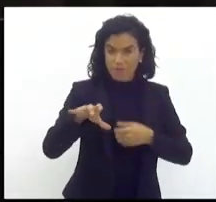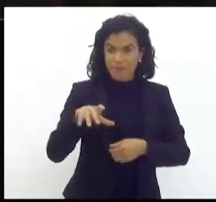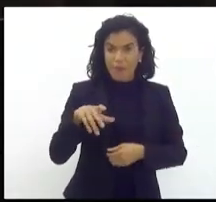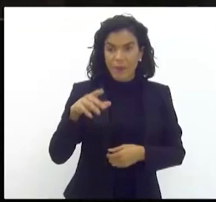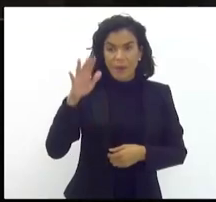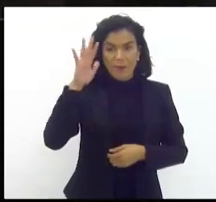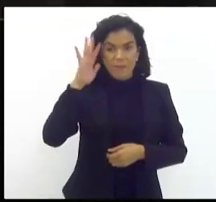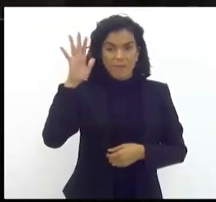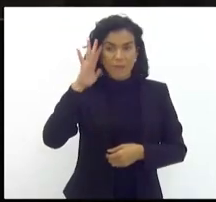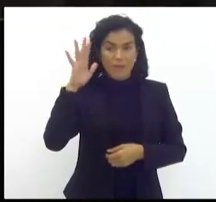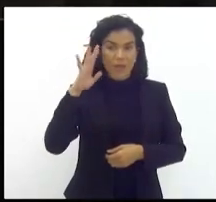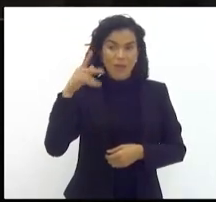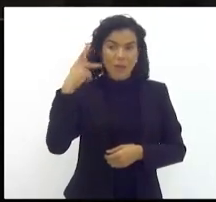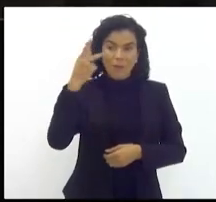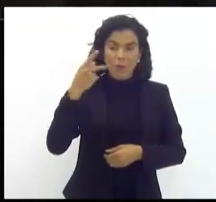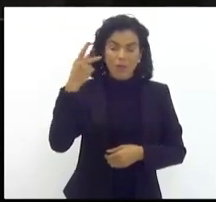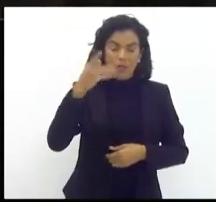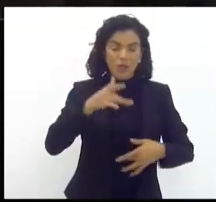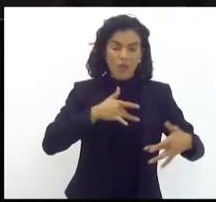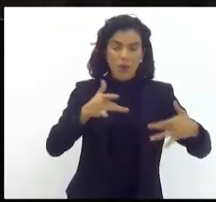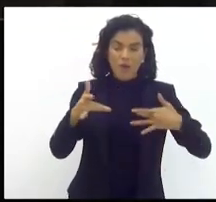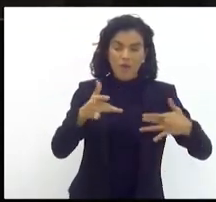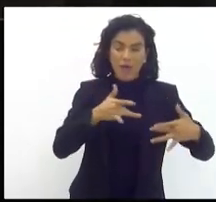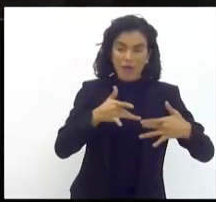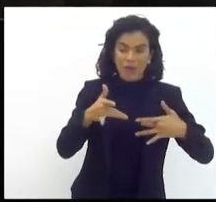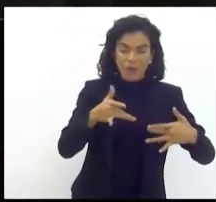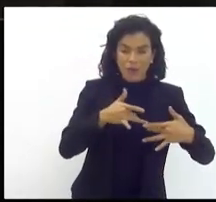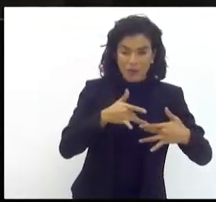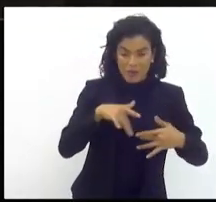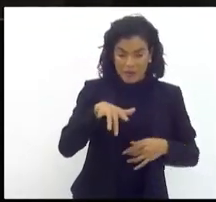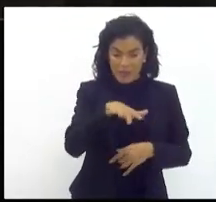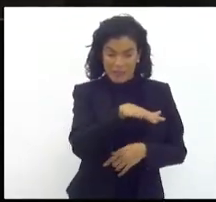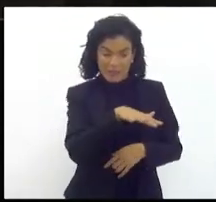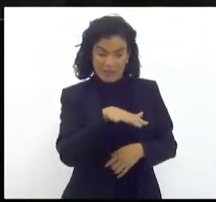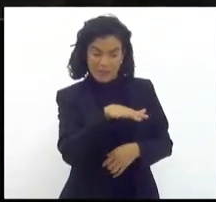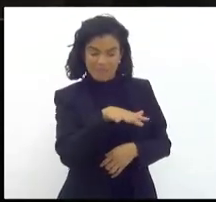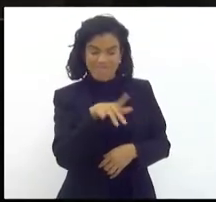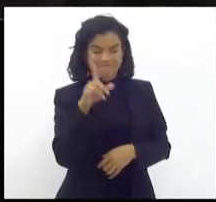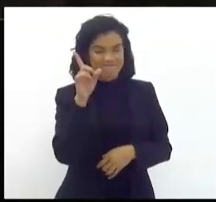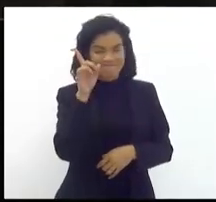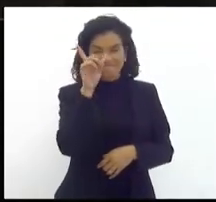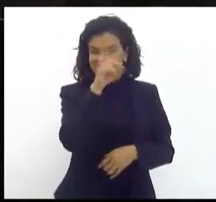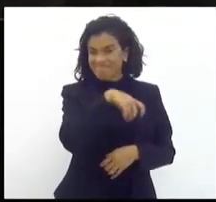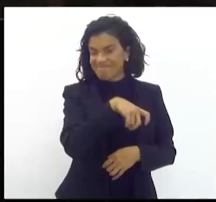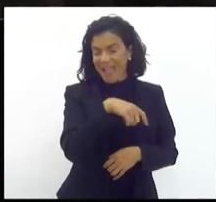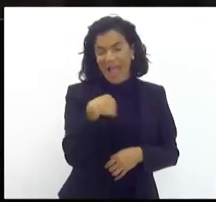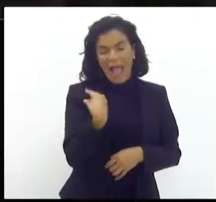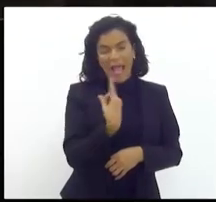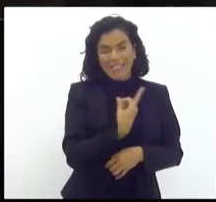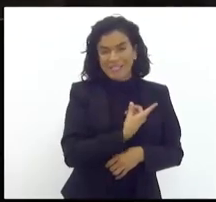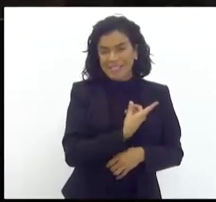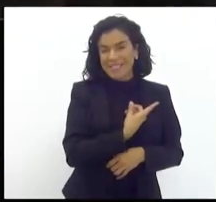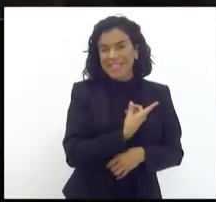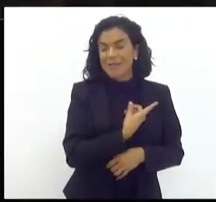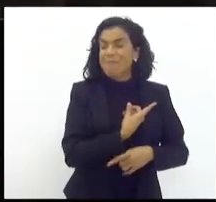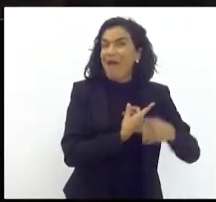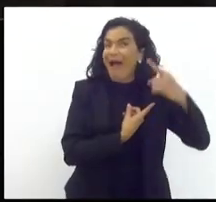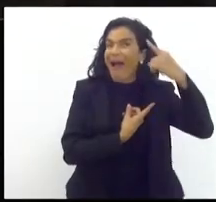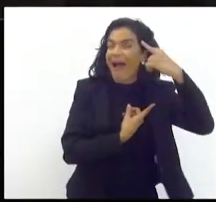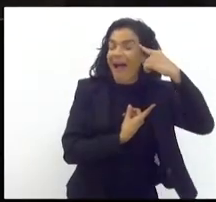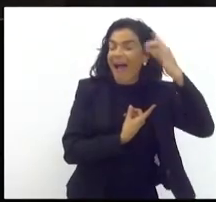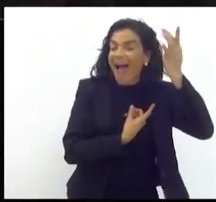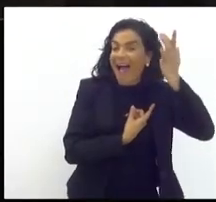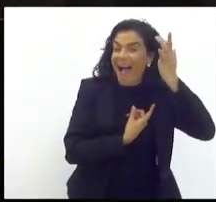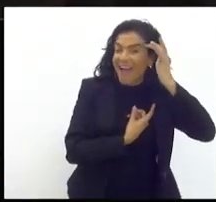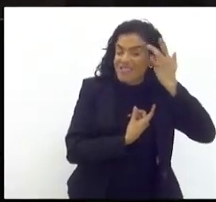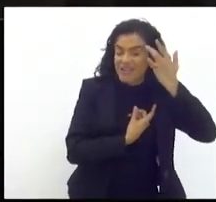na política do afeto nessas condições dificilmente a gente acharia natural